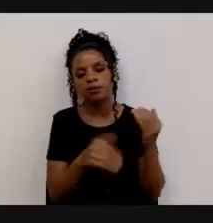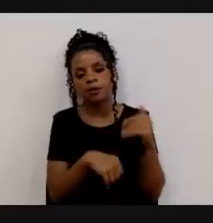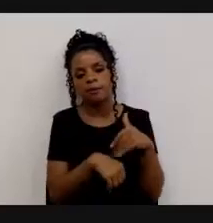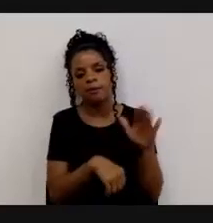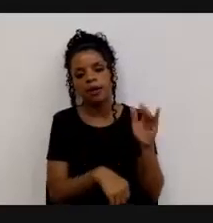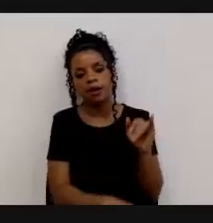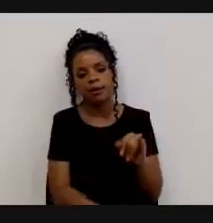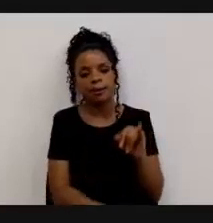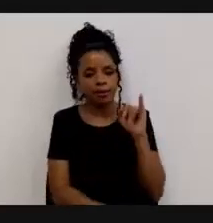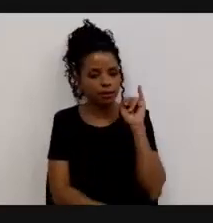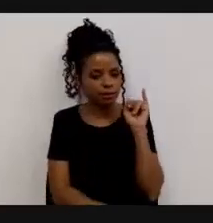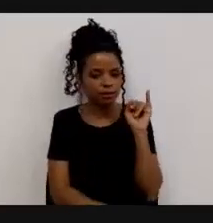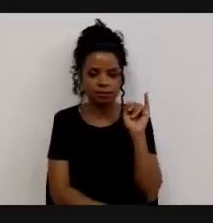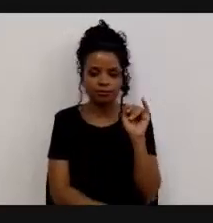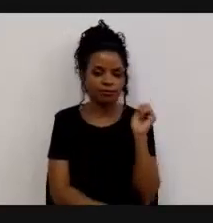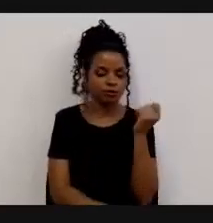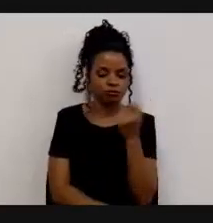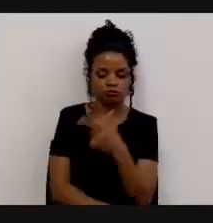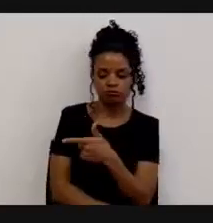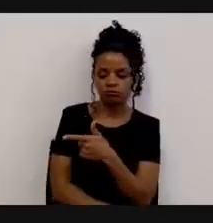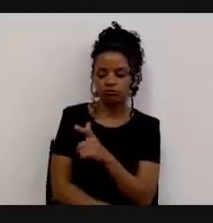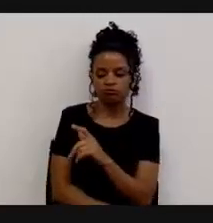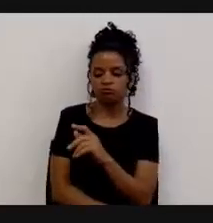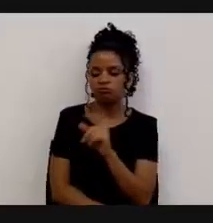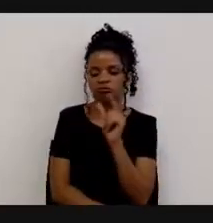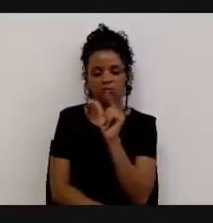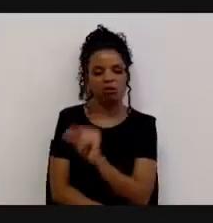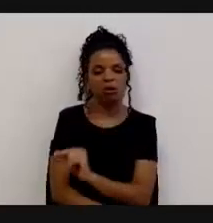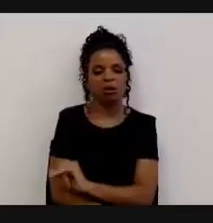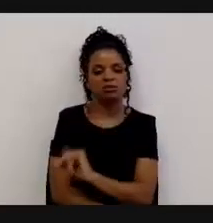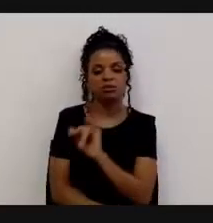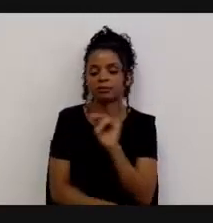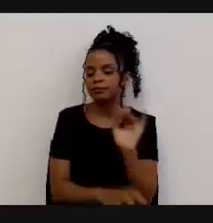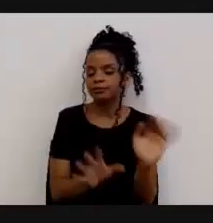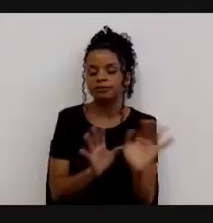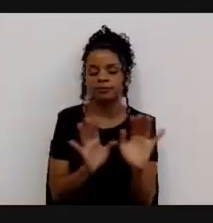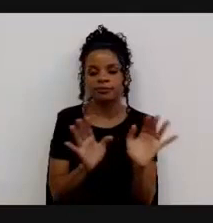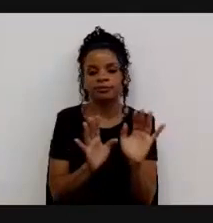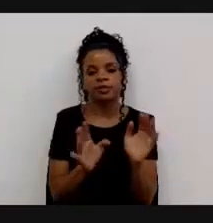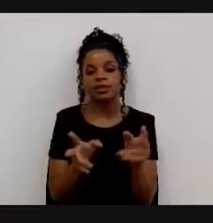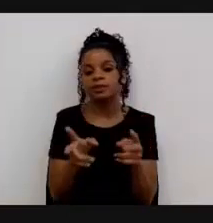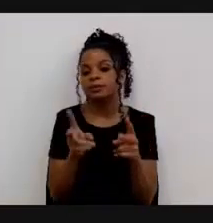não foi isso. O que a gente percebeu foi uma certa